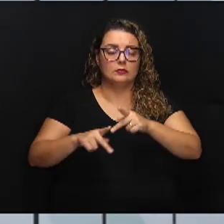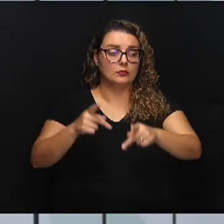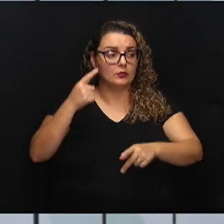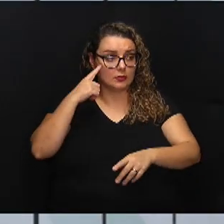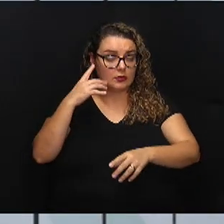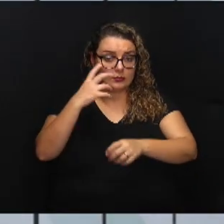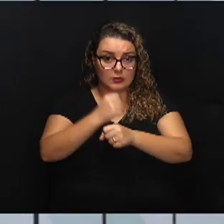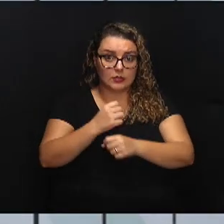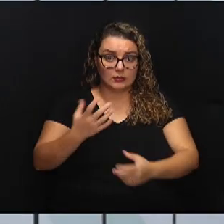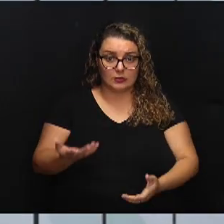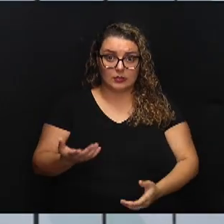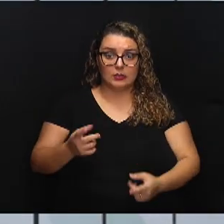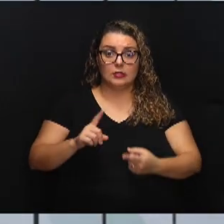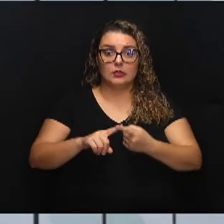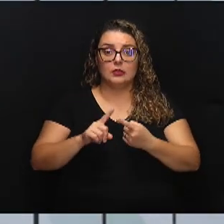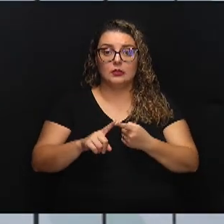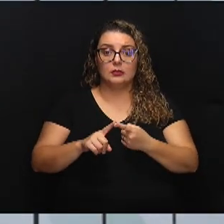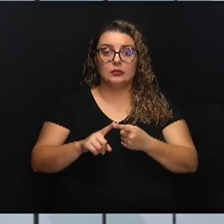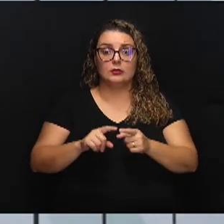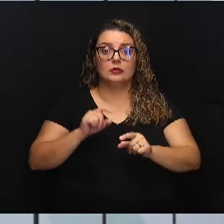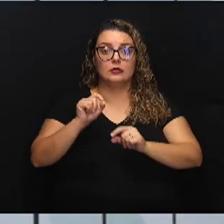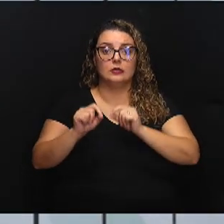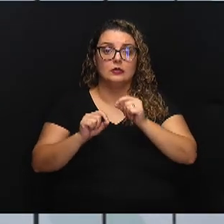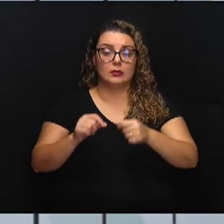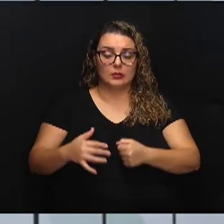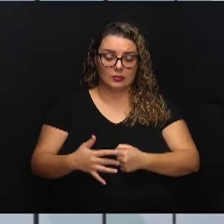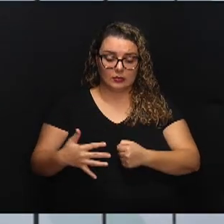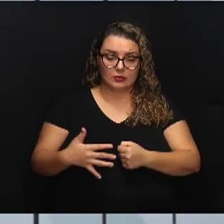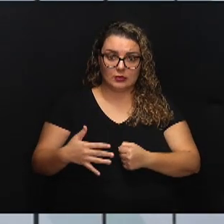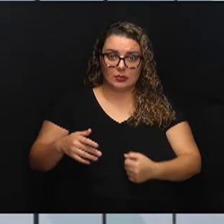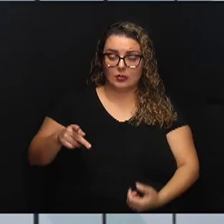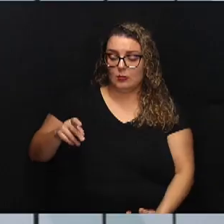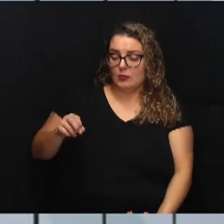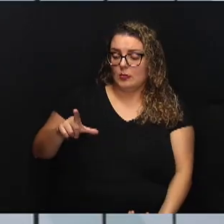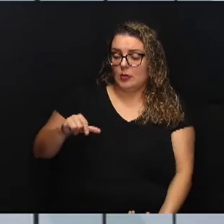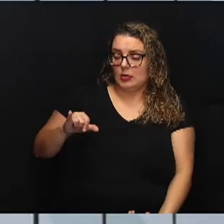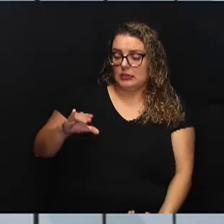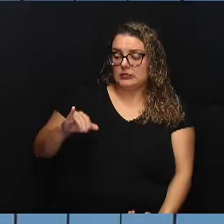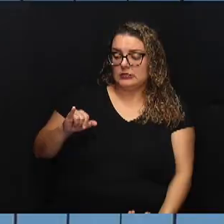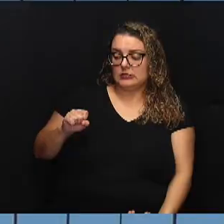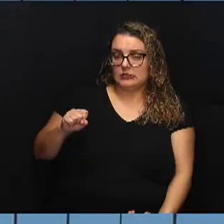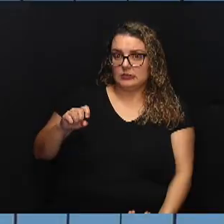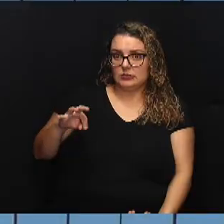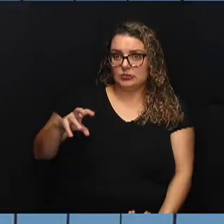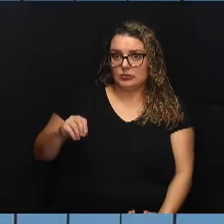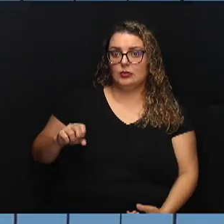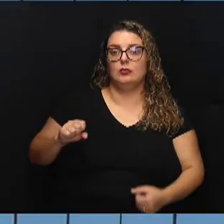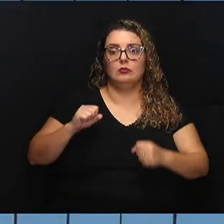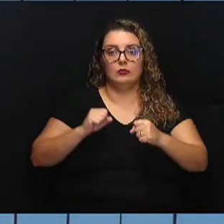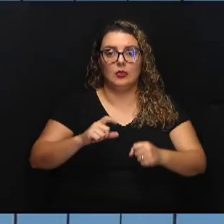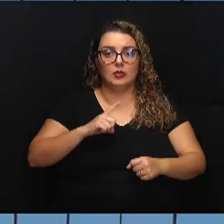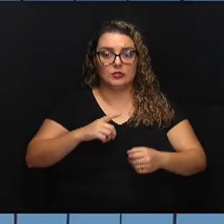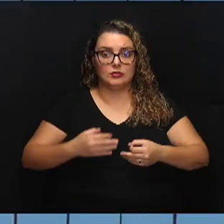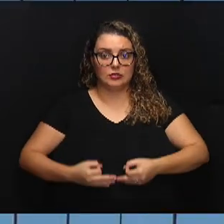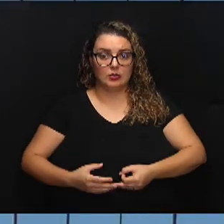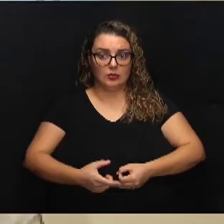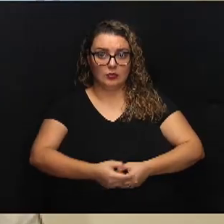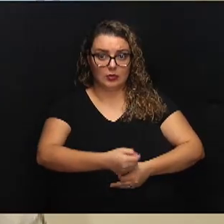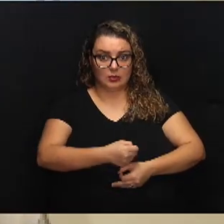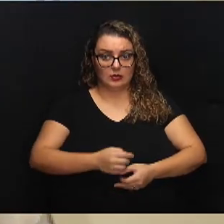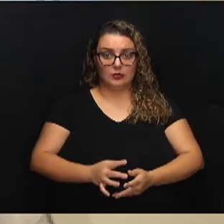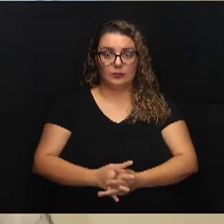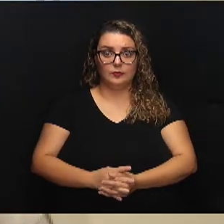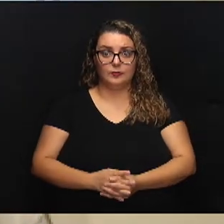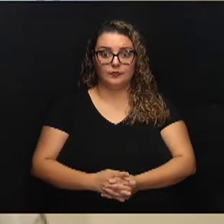geral. A primeira, né, quem tem síndrome do ovário policístico pode ter o câncer de ovário?